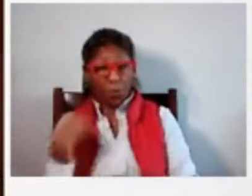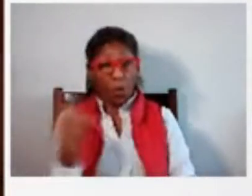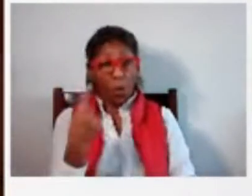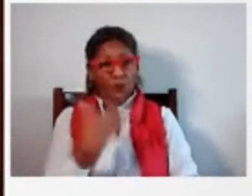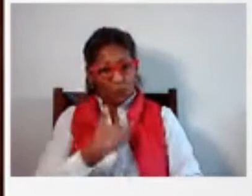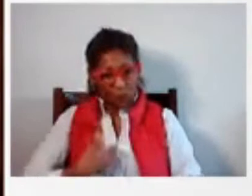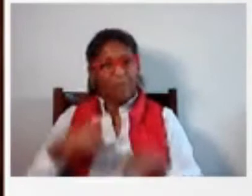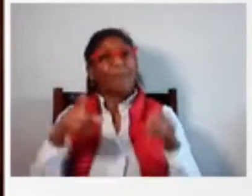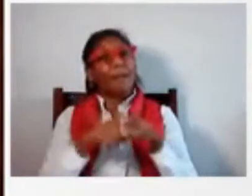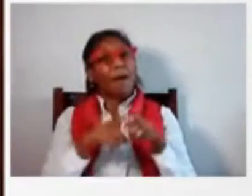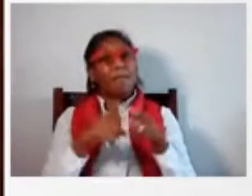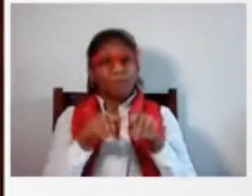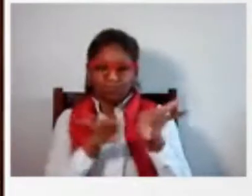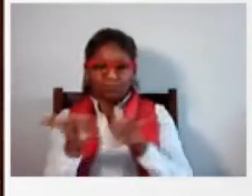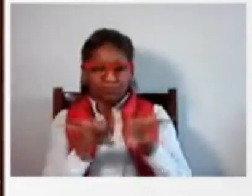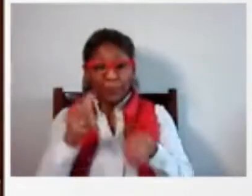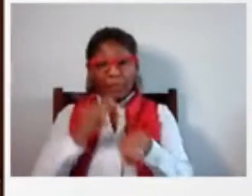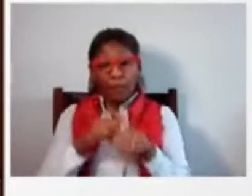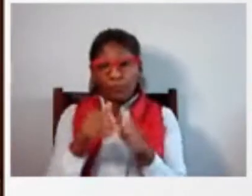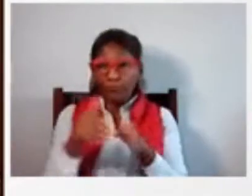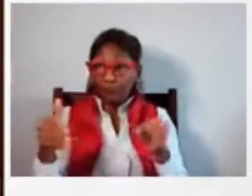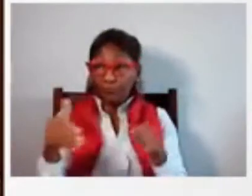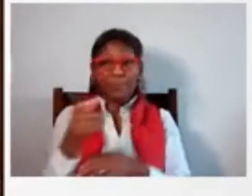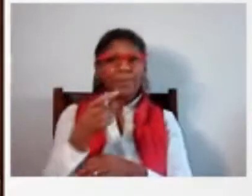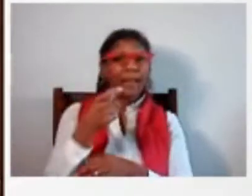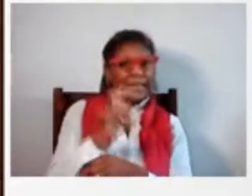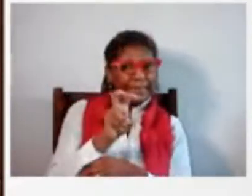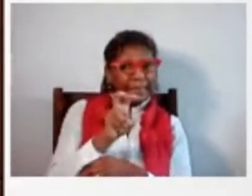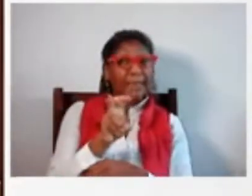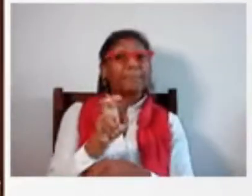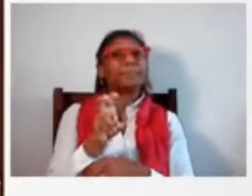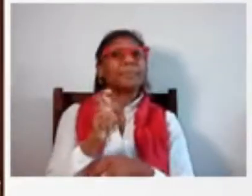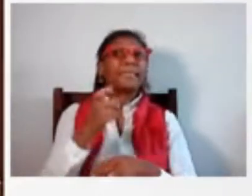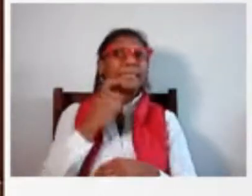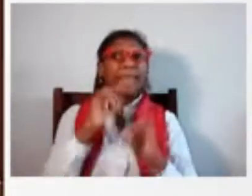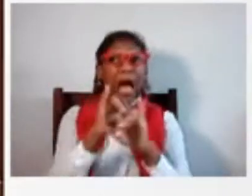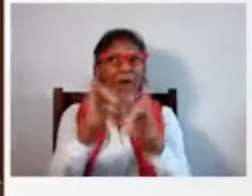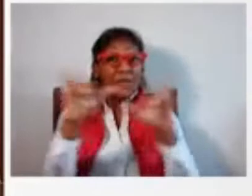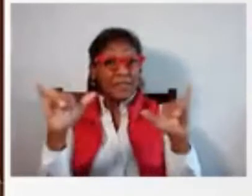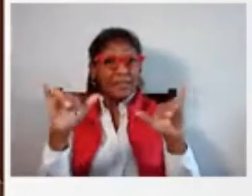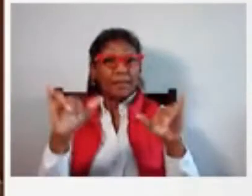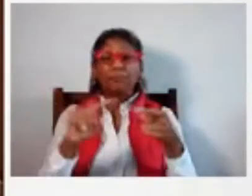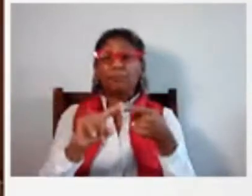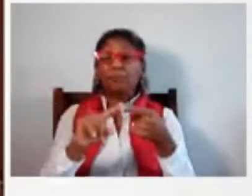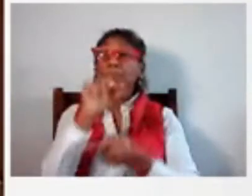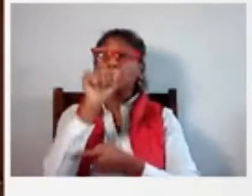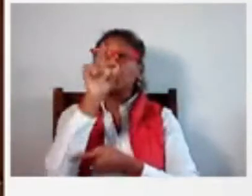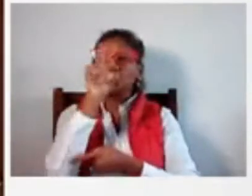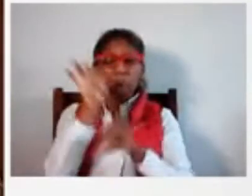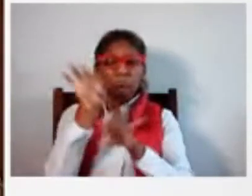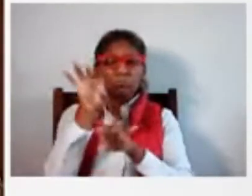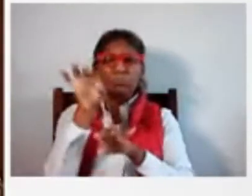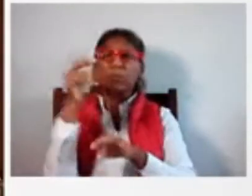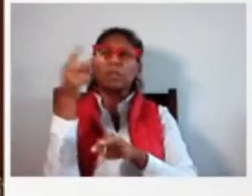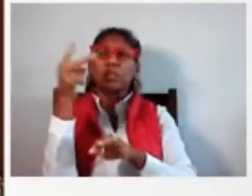permitir que haja uma contestação. É claro que tudo precisa ser feito muito rápido, então, na sexta, consolida os números, abre para os municípios fazerem a sua